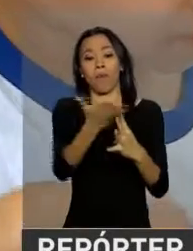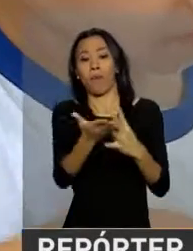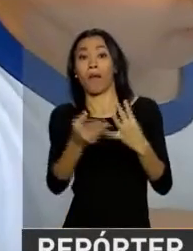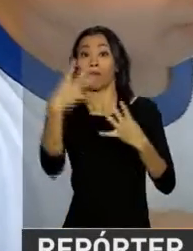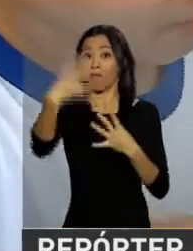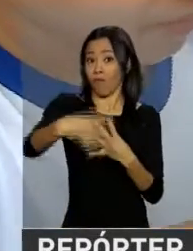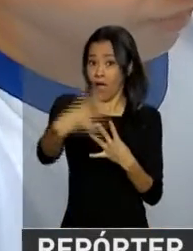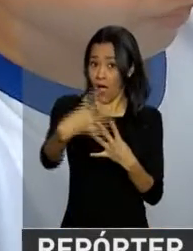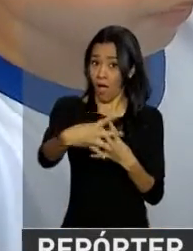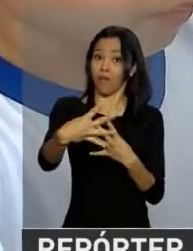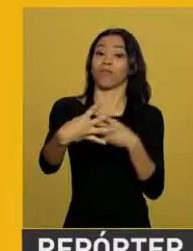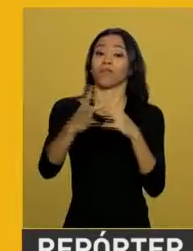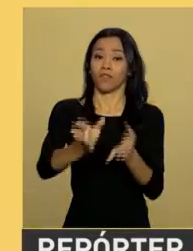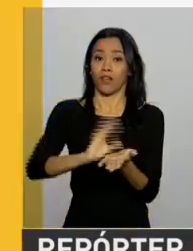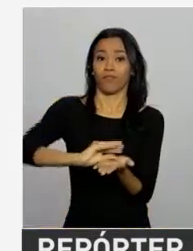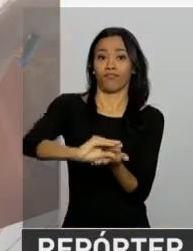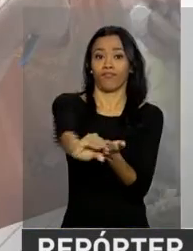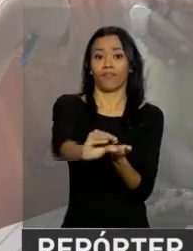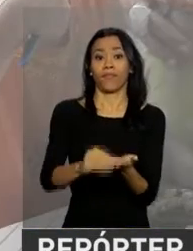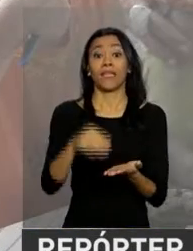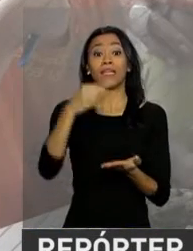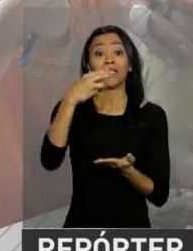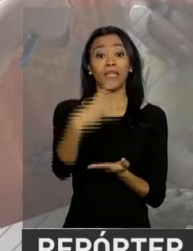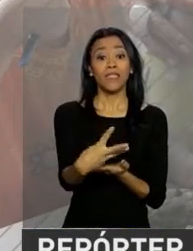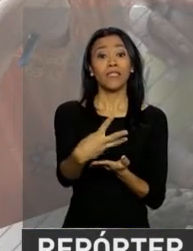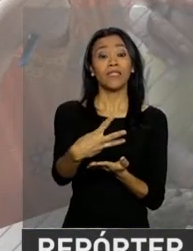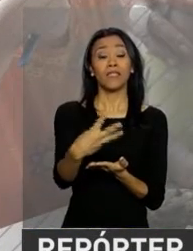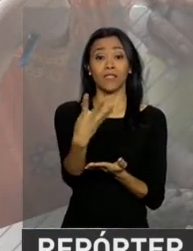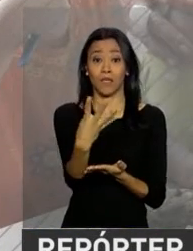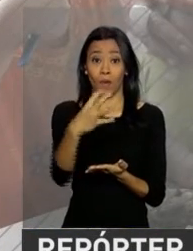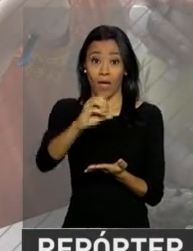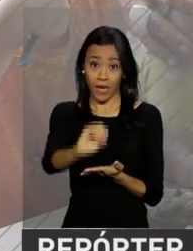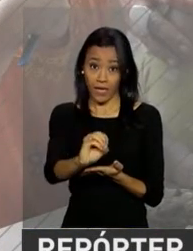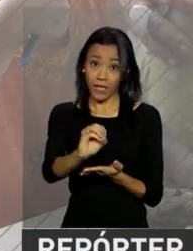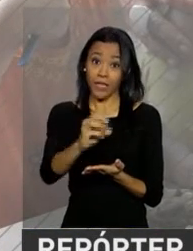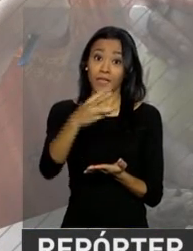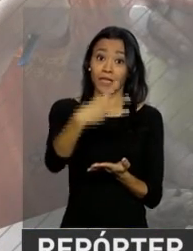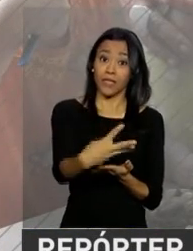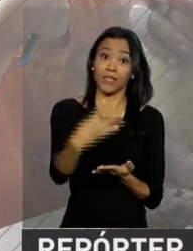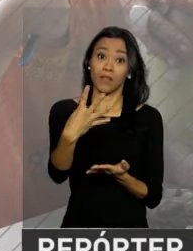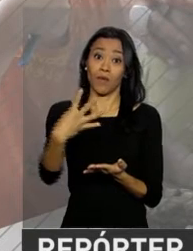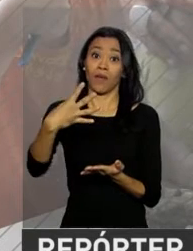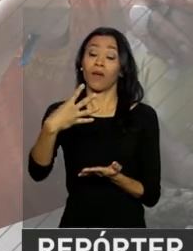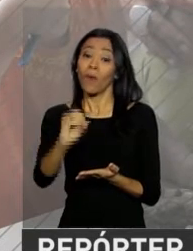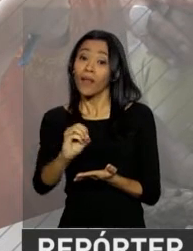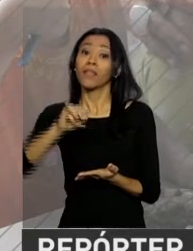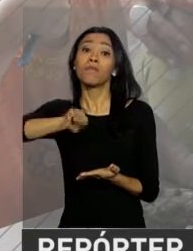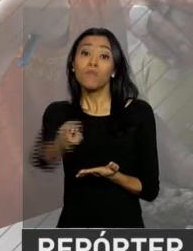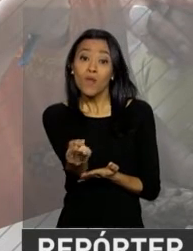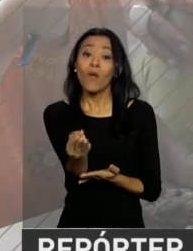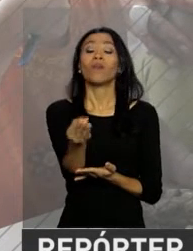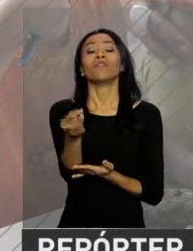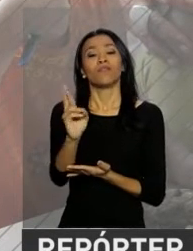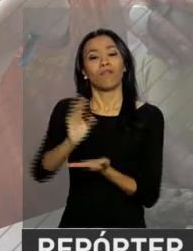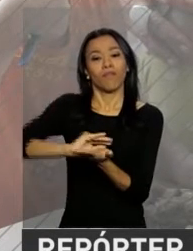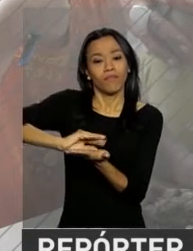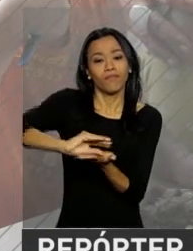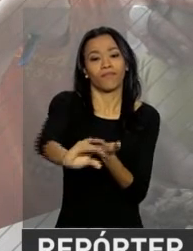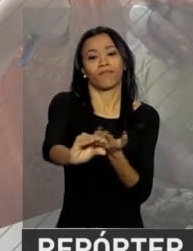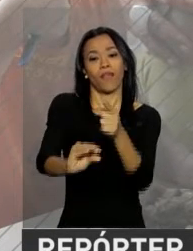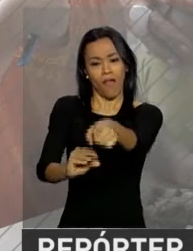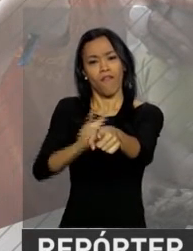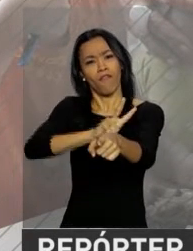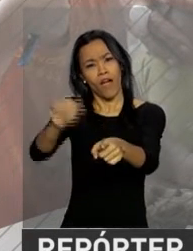da educação 340 milhões de reais vão para o programa nacional de alimentação o valor vai